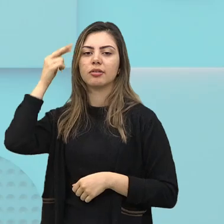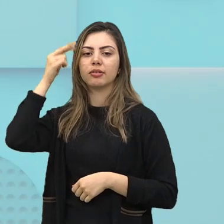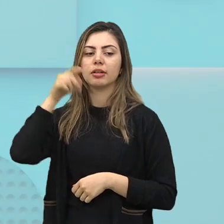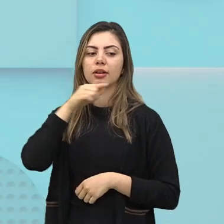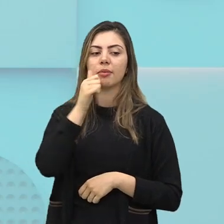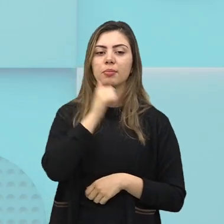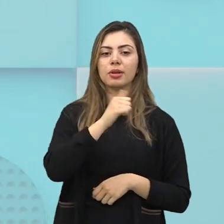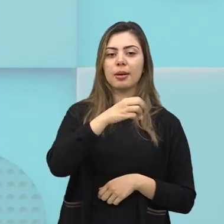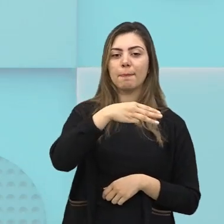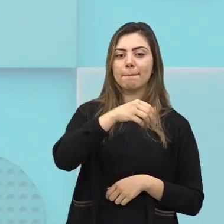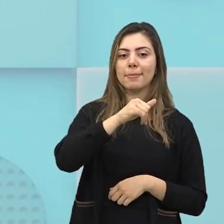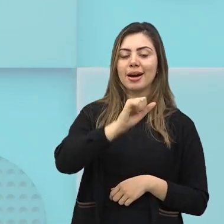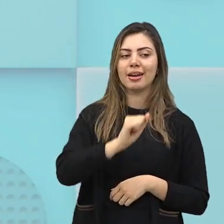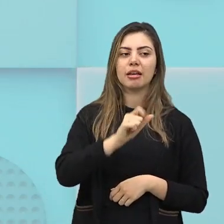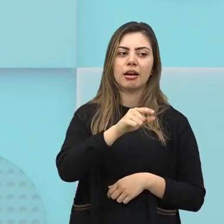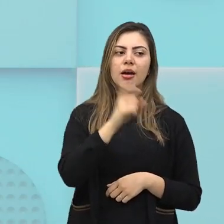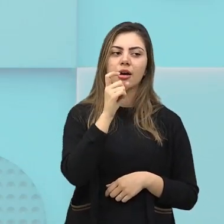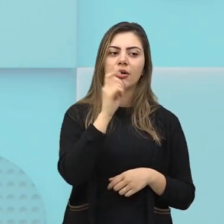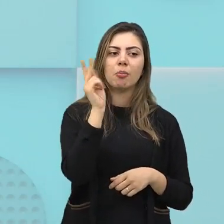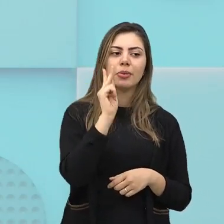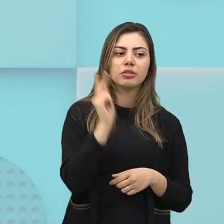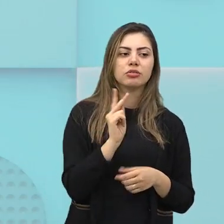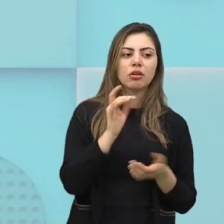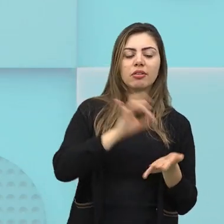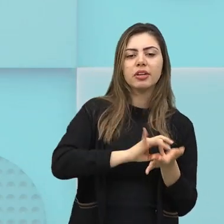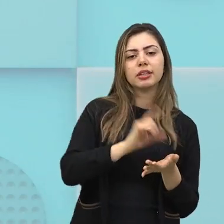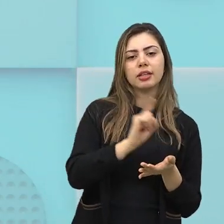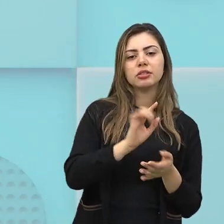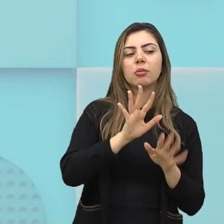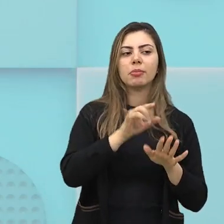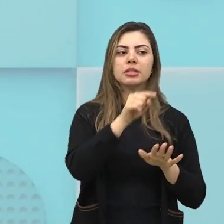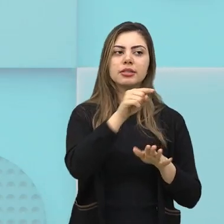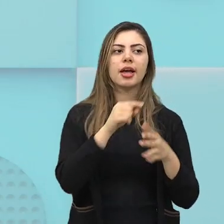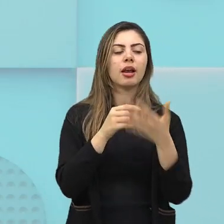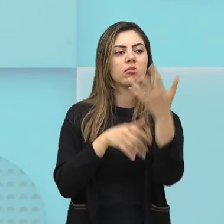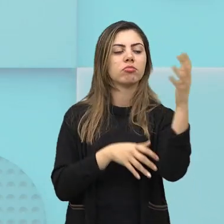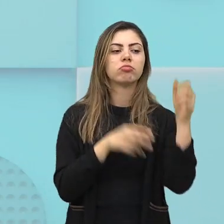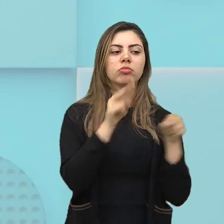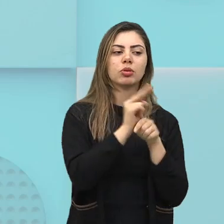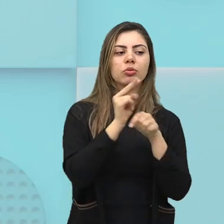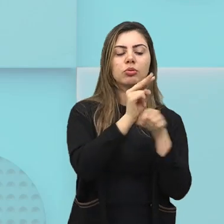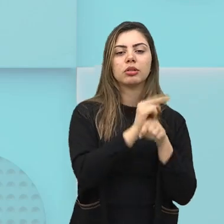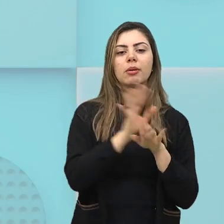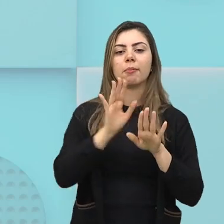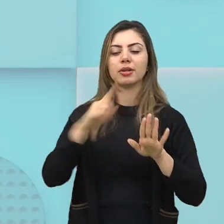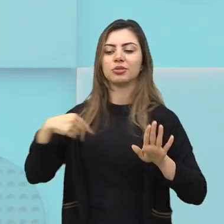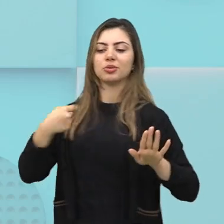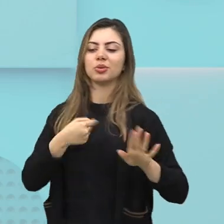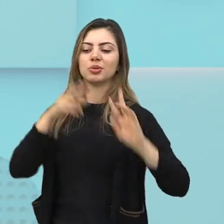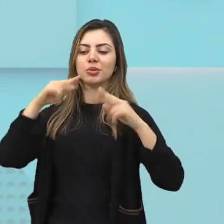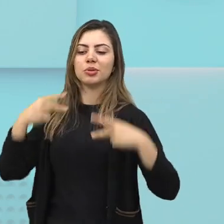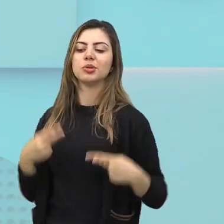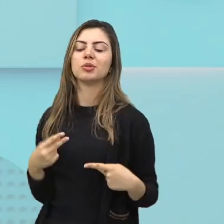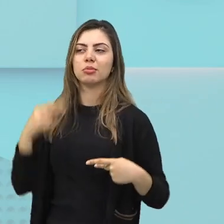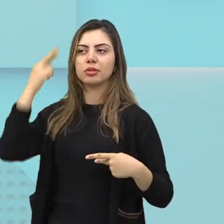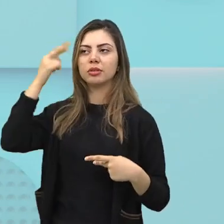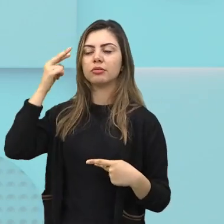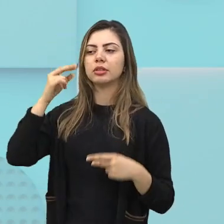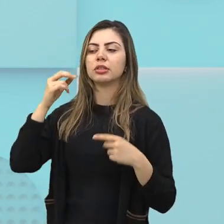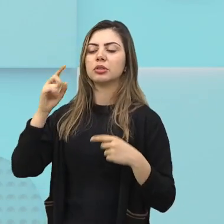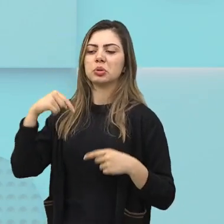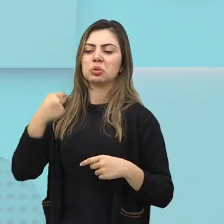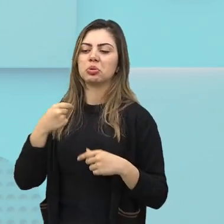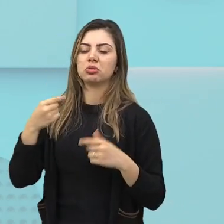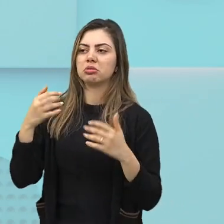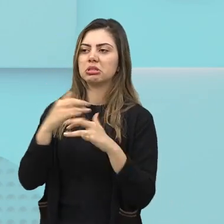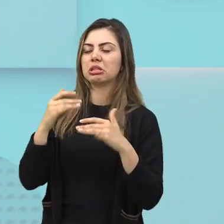Maia, no mundo da ficção, cuida da floresta, do ambiente, nós também, seres humanos, seja da cidade, seja do